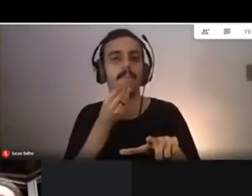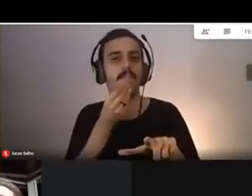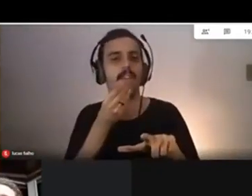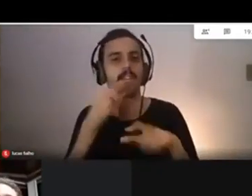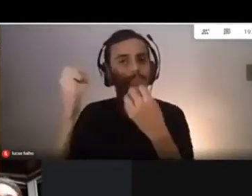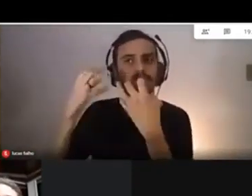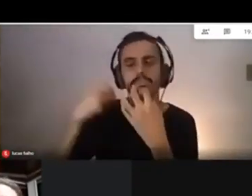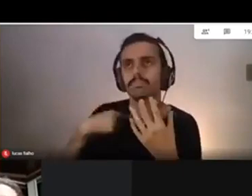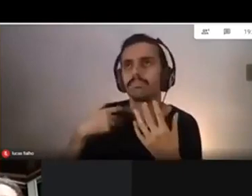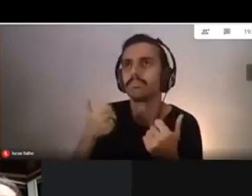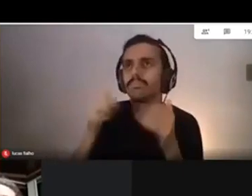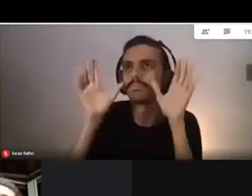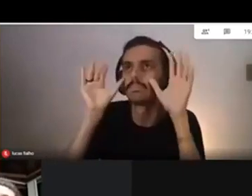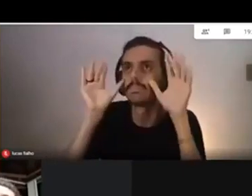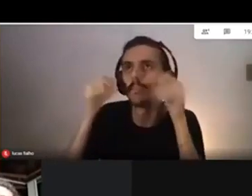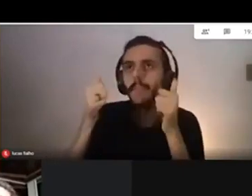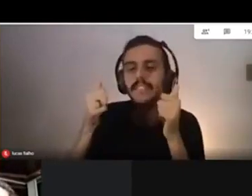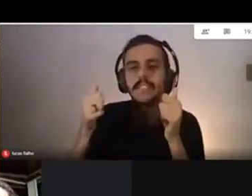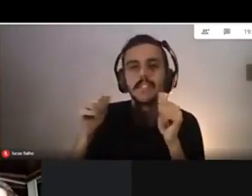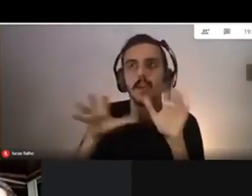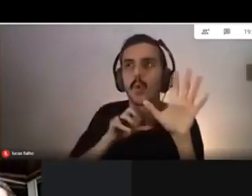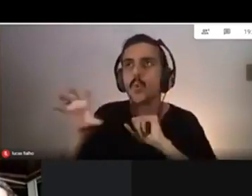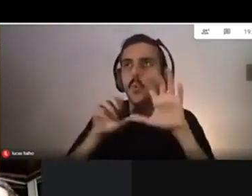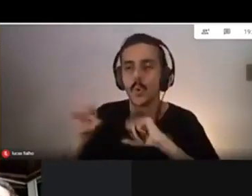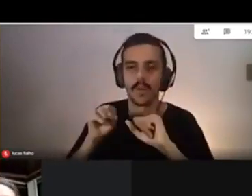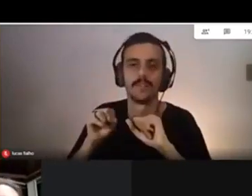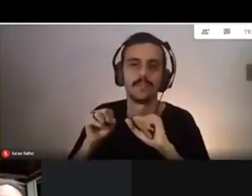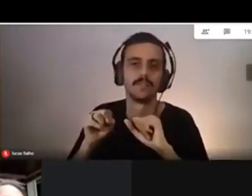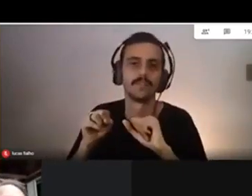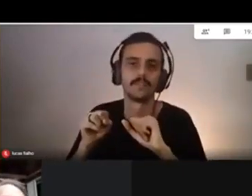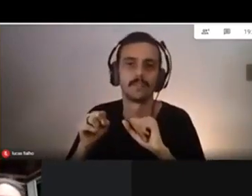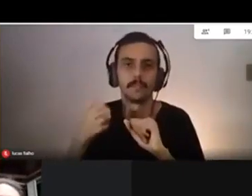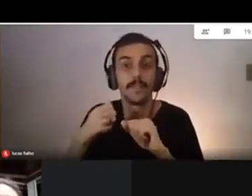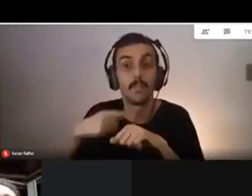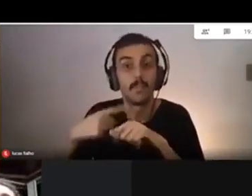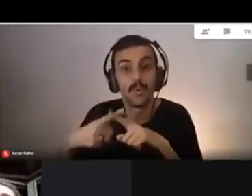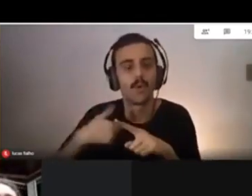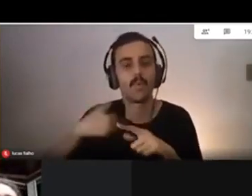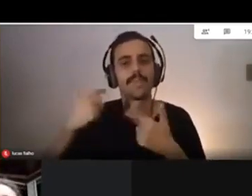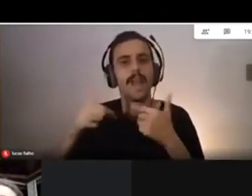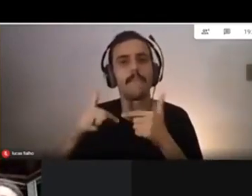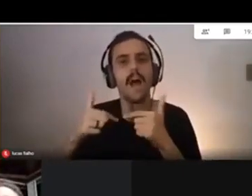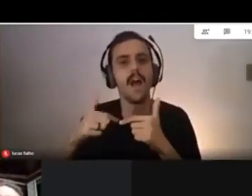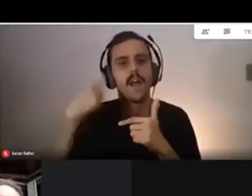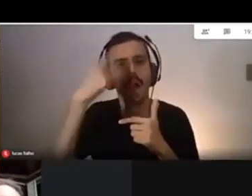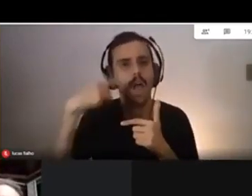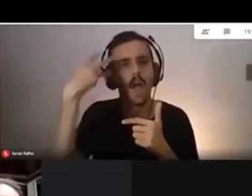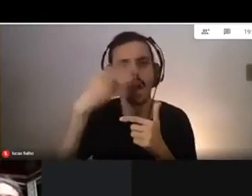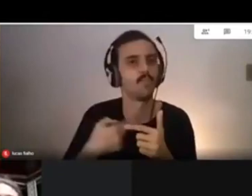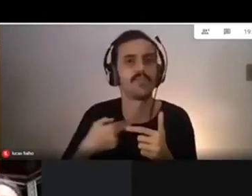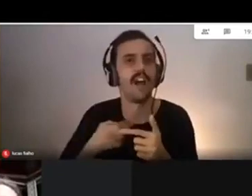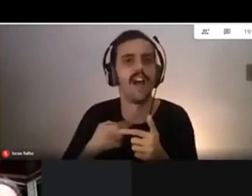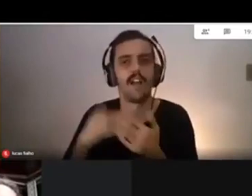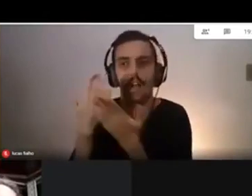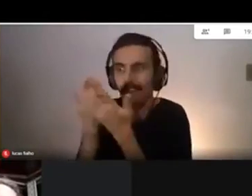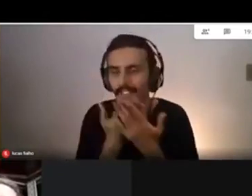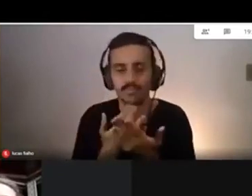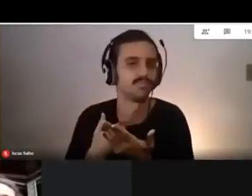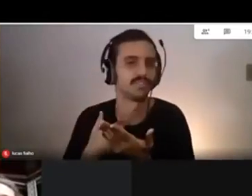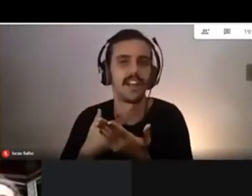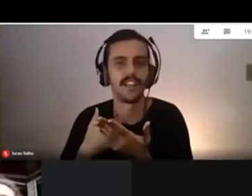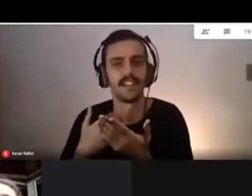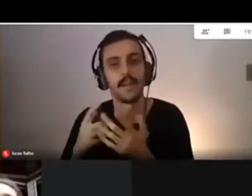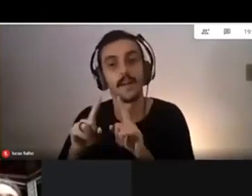aulas. Eu lembro que na primeira faculdade eu era, enfim, também trabalhava, mas dormia muito nas aulas e depois tinha que